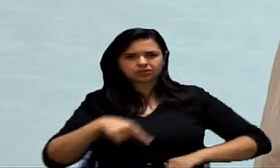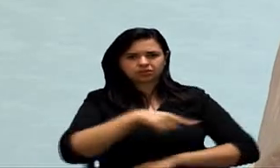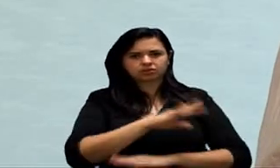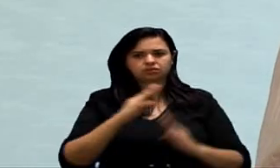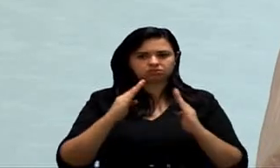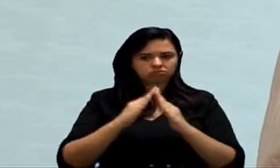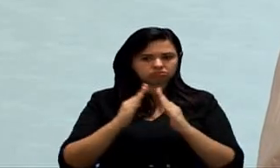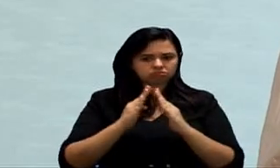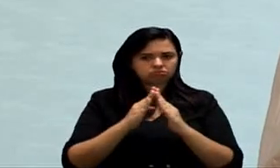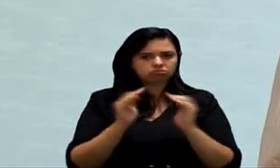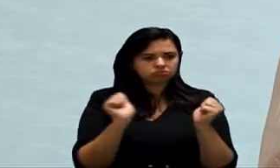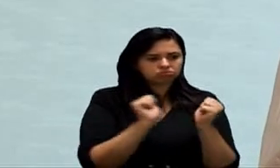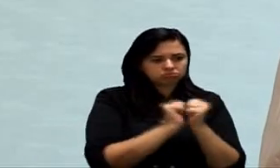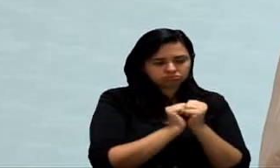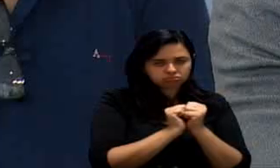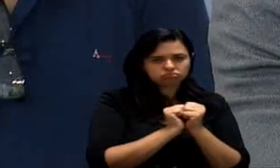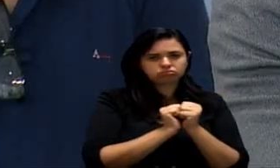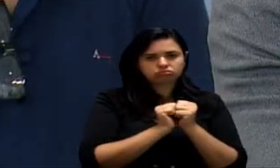irmão longe.